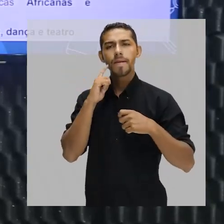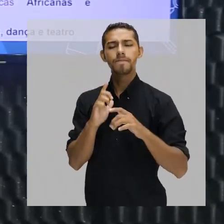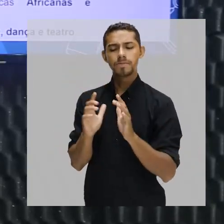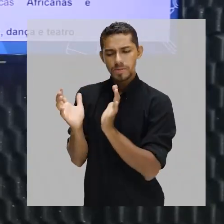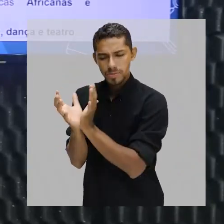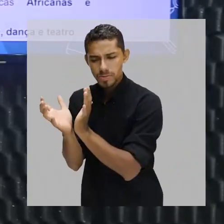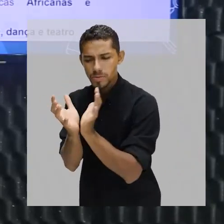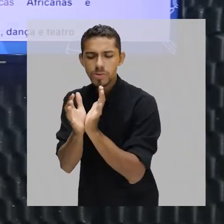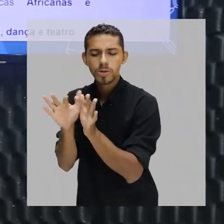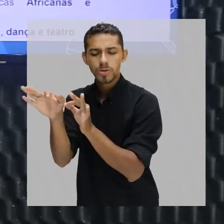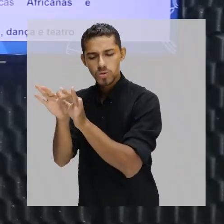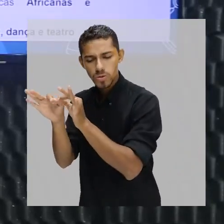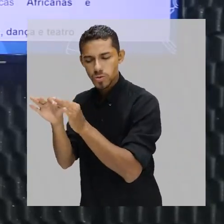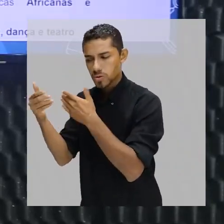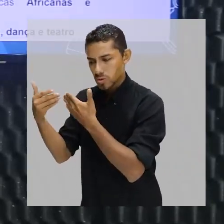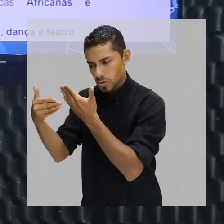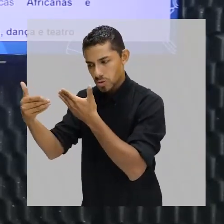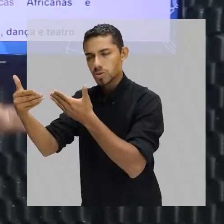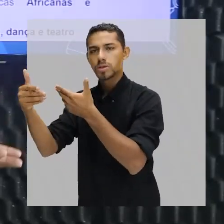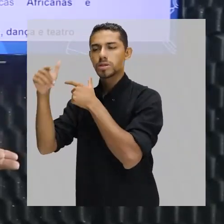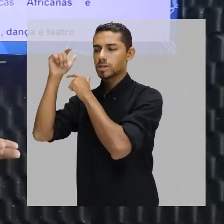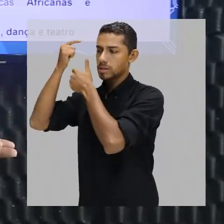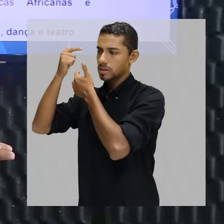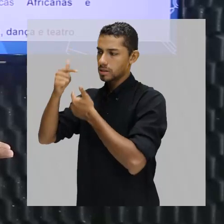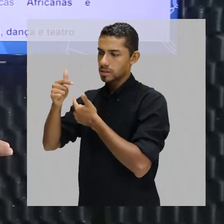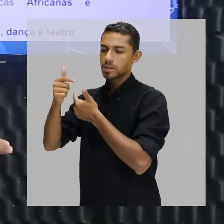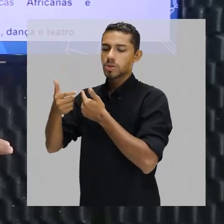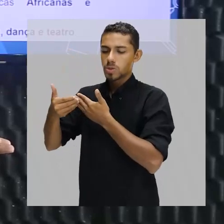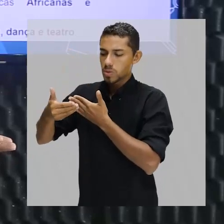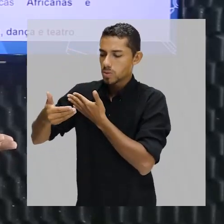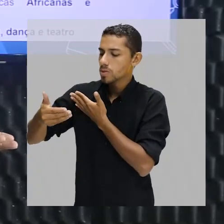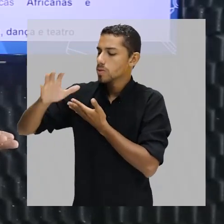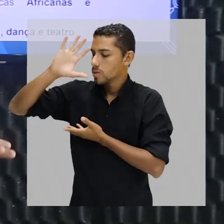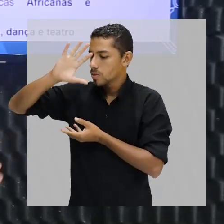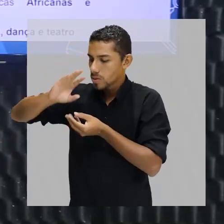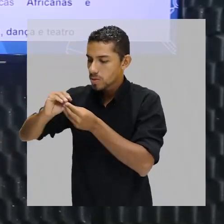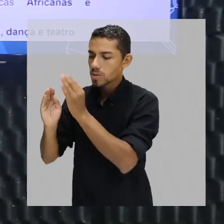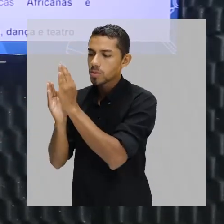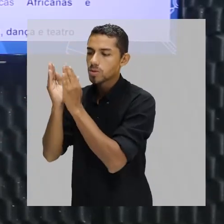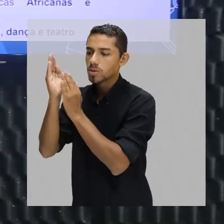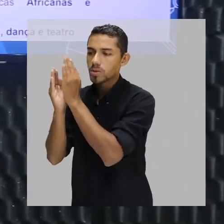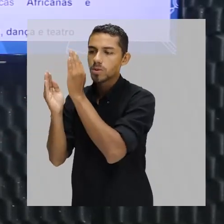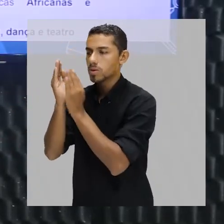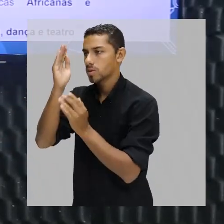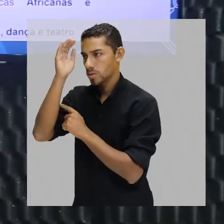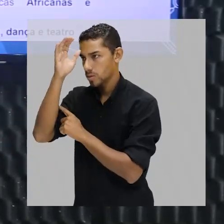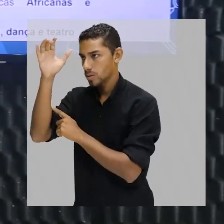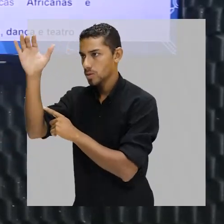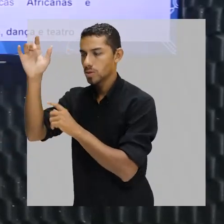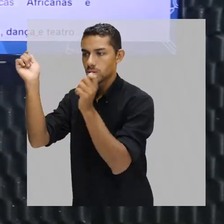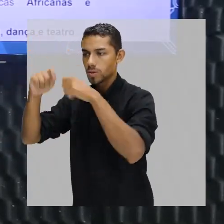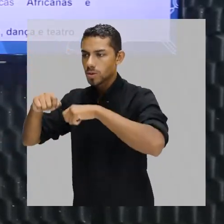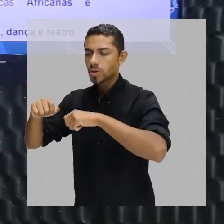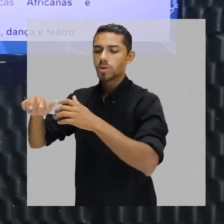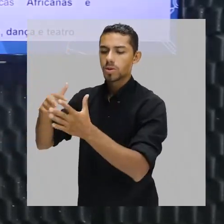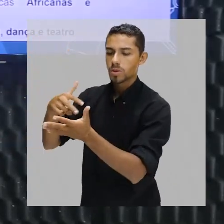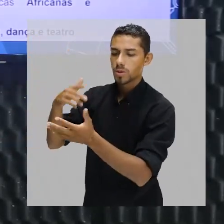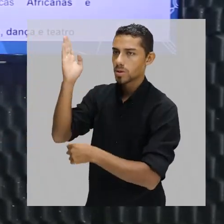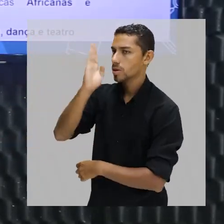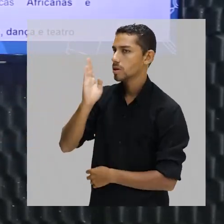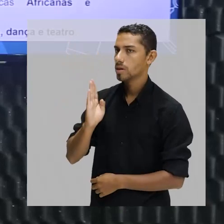colocando sistematicamente ao longo da história, é que fazem a parte do processo folclórico cultural das danças brasileiras sendo tão ricos. Então